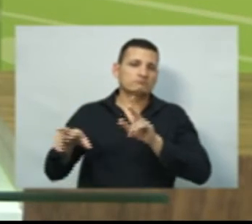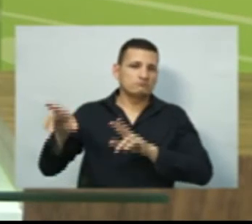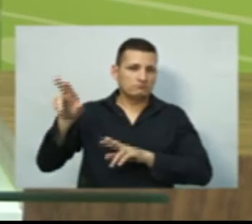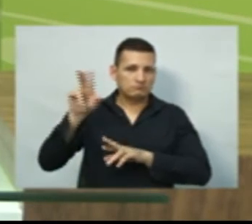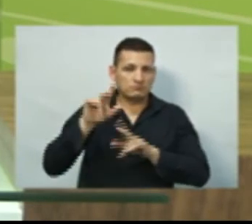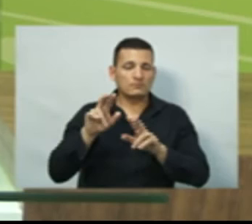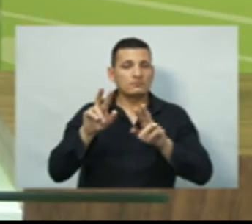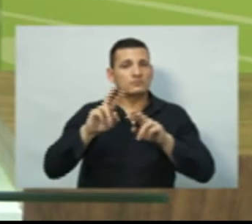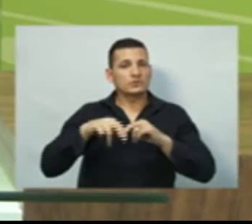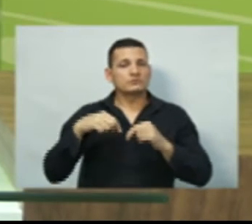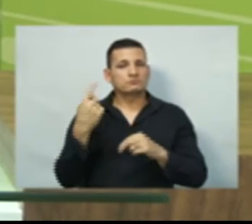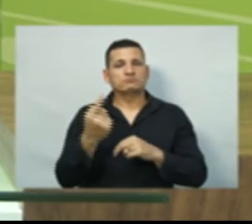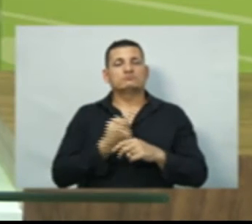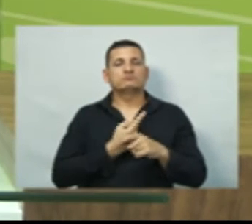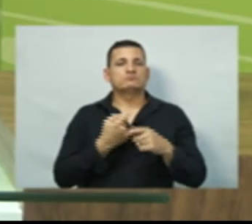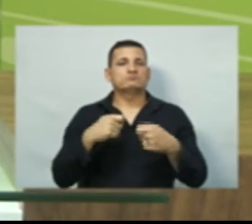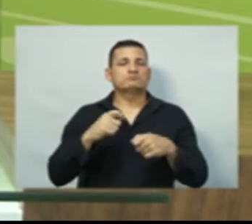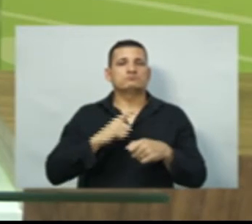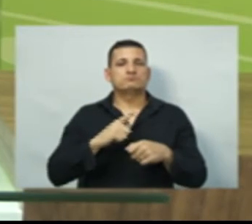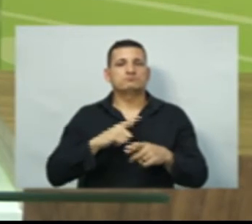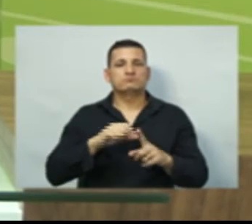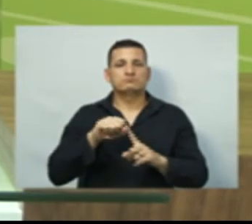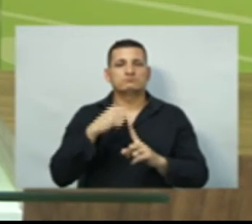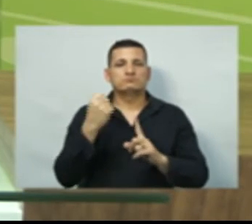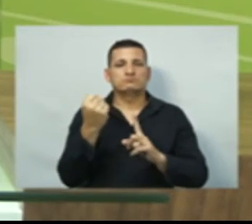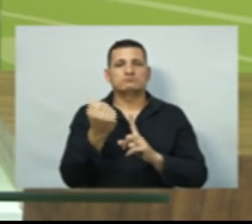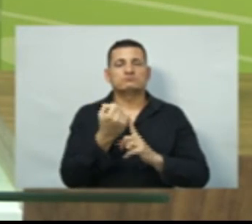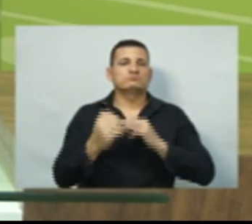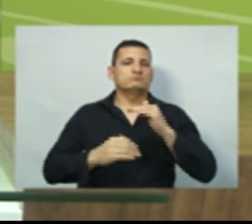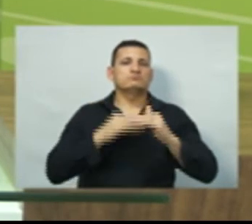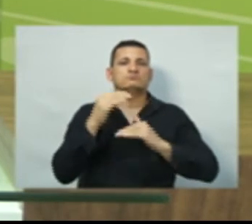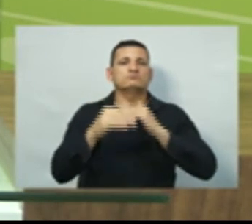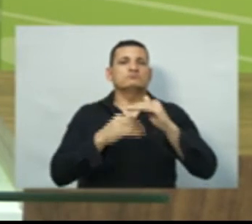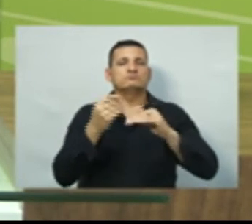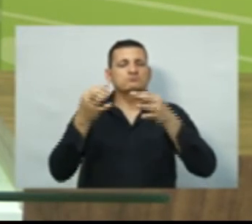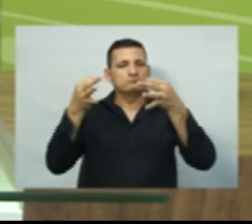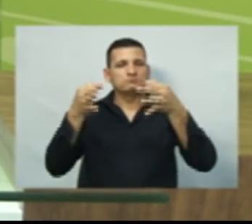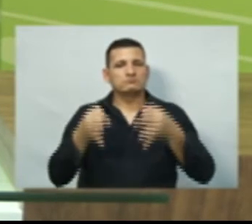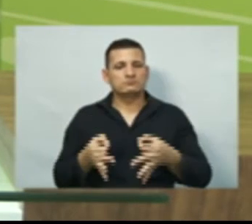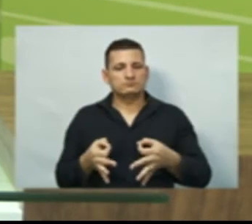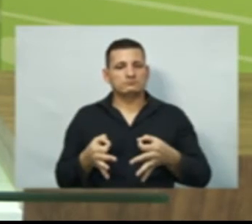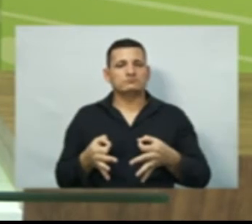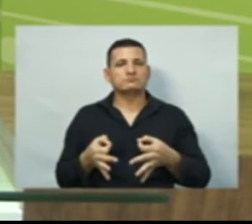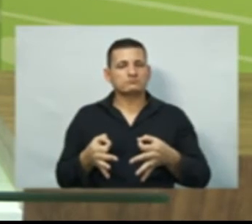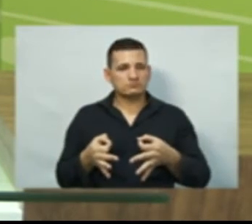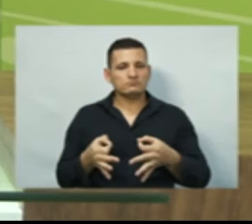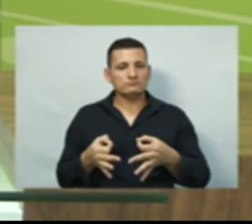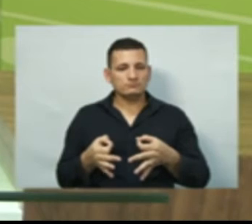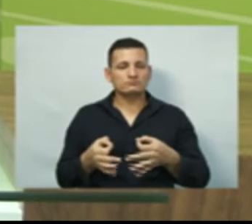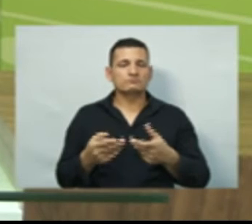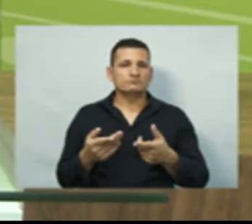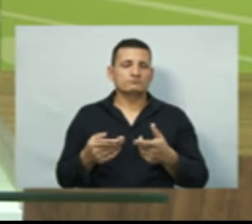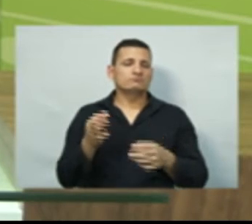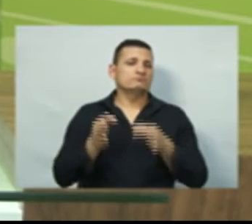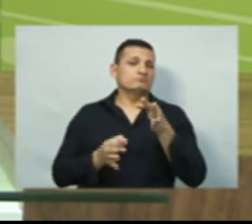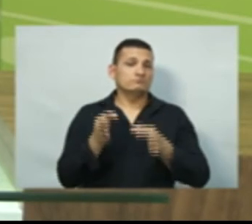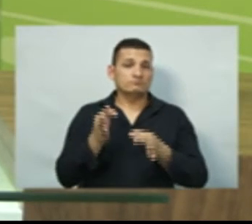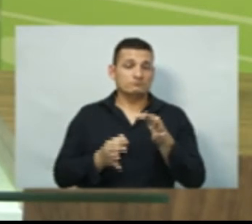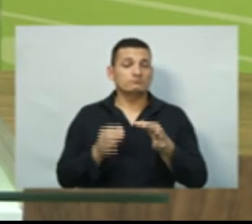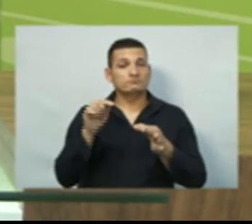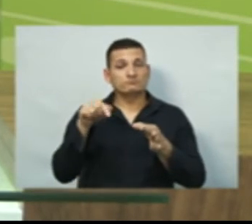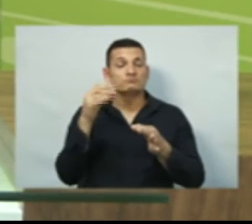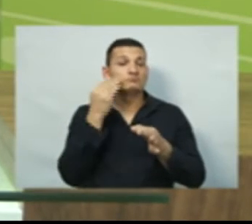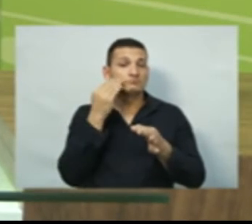nós temos que ter um desenvolvimento social justo. A justiça, ele tenta trazer